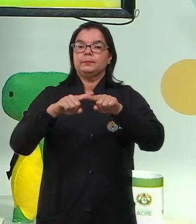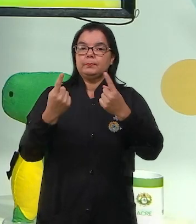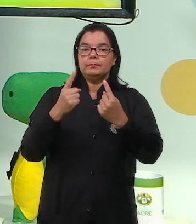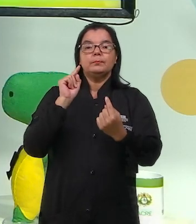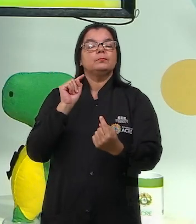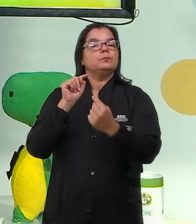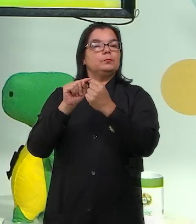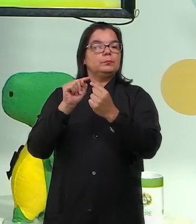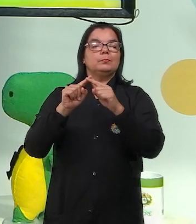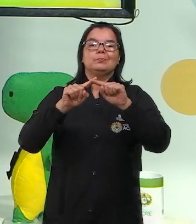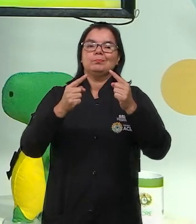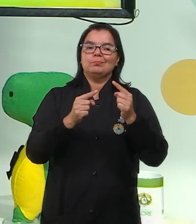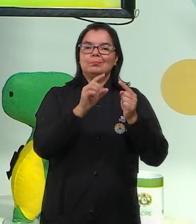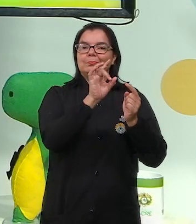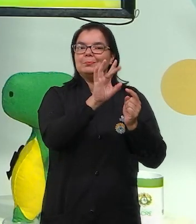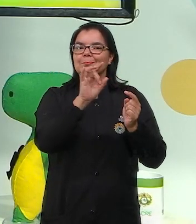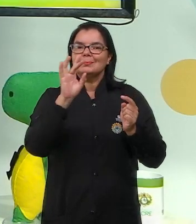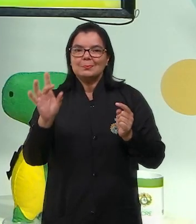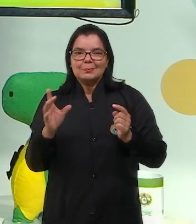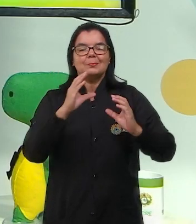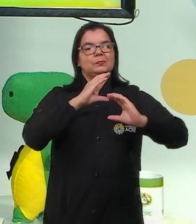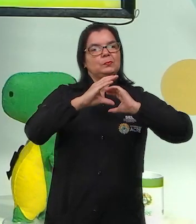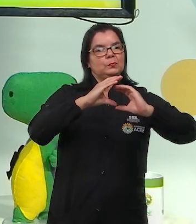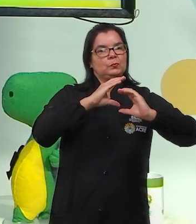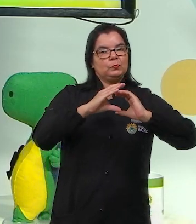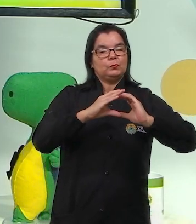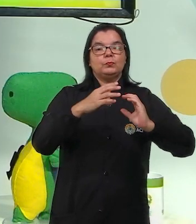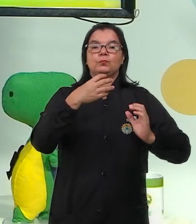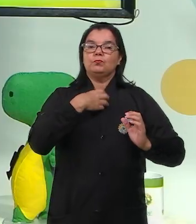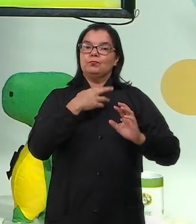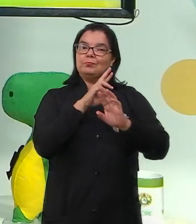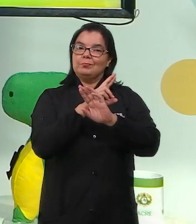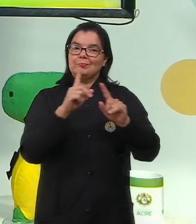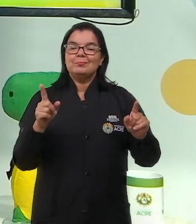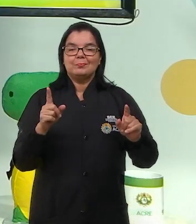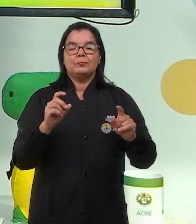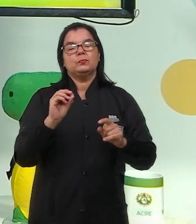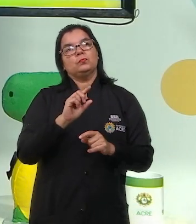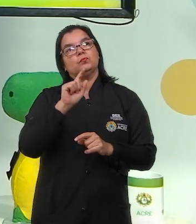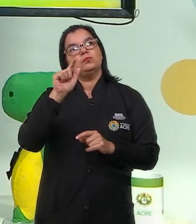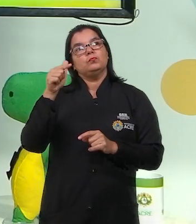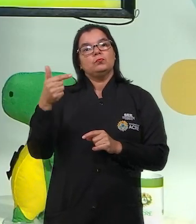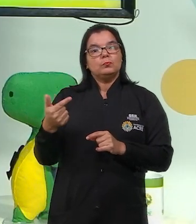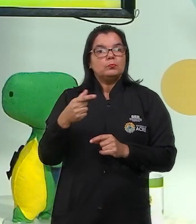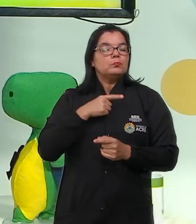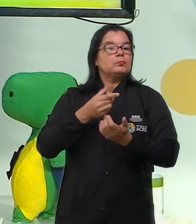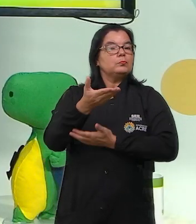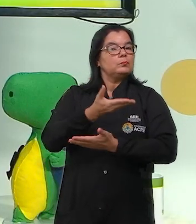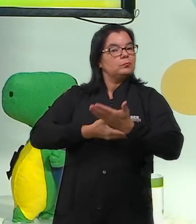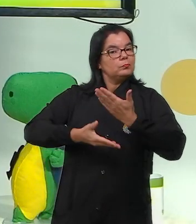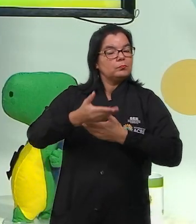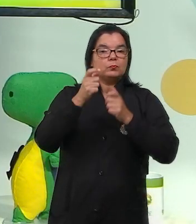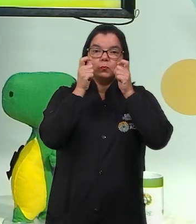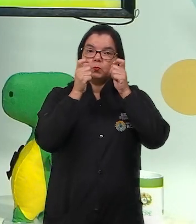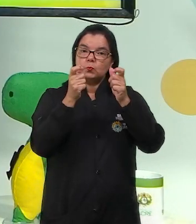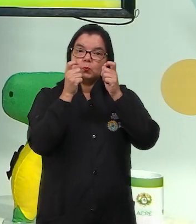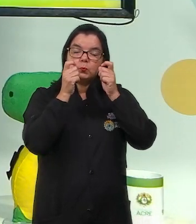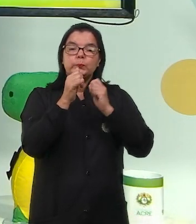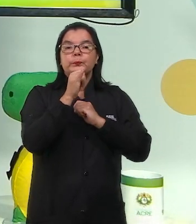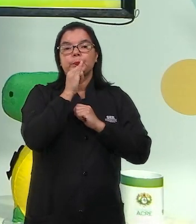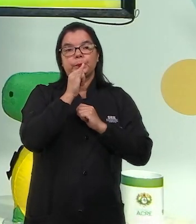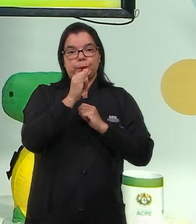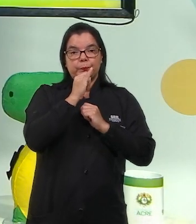fato, mas cada canal de comunicação vai falar de uma forma. Outros podem ter uma relação de interesse, por exemplo,